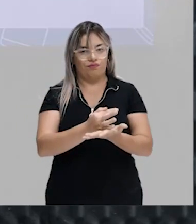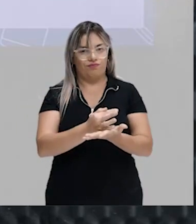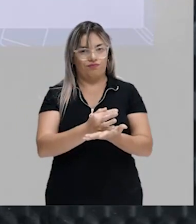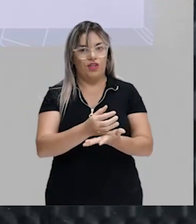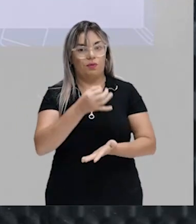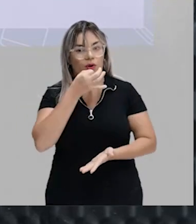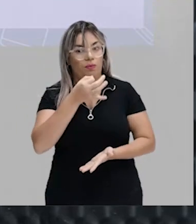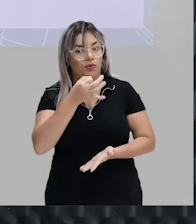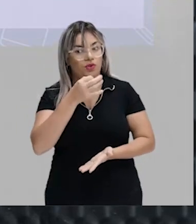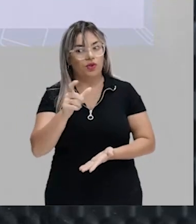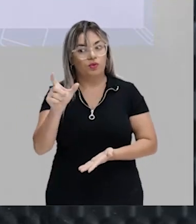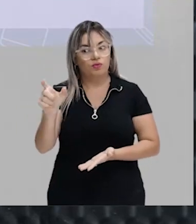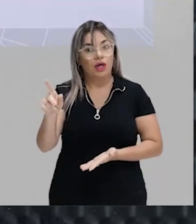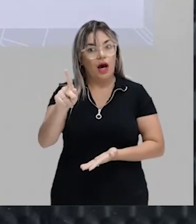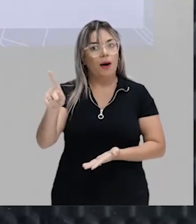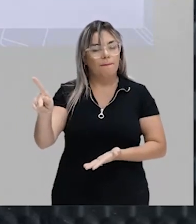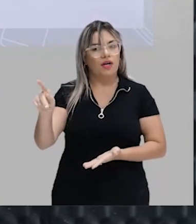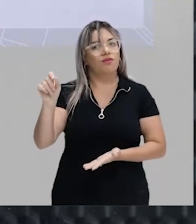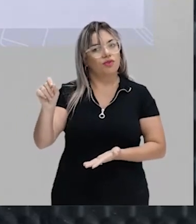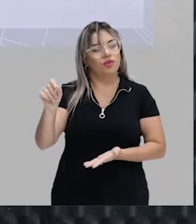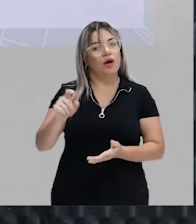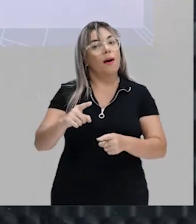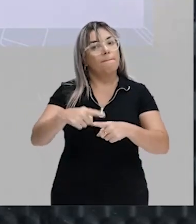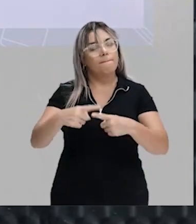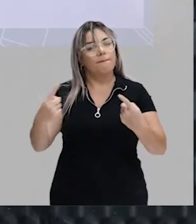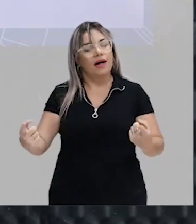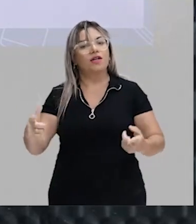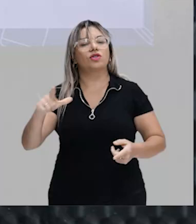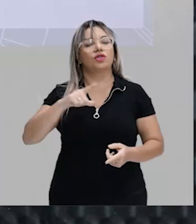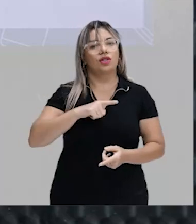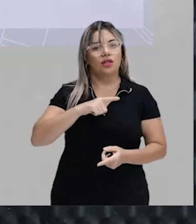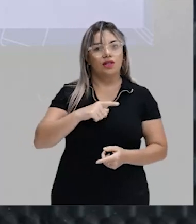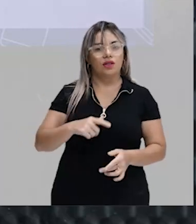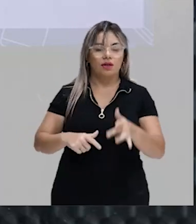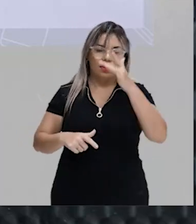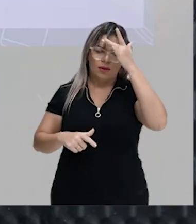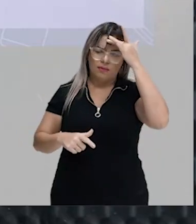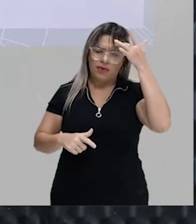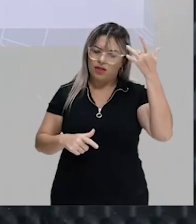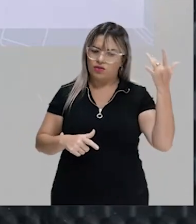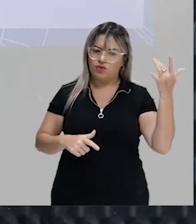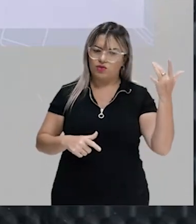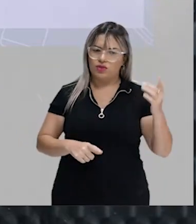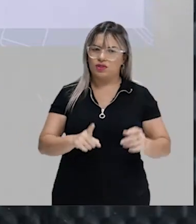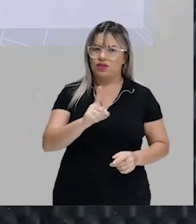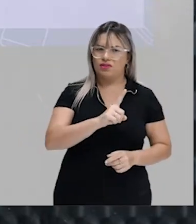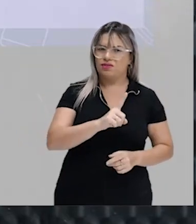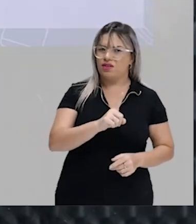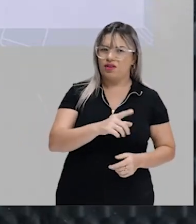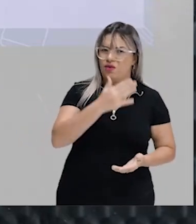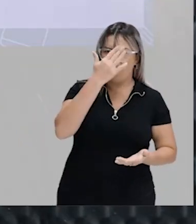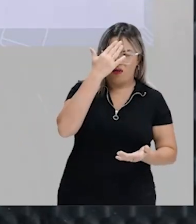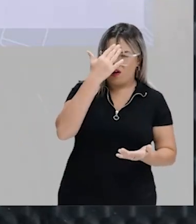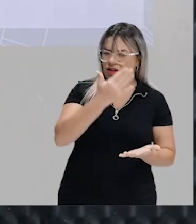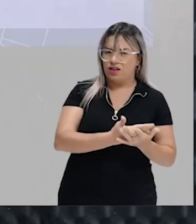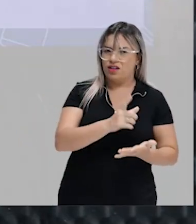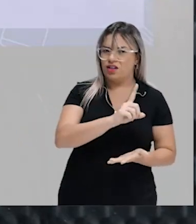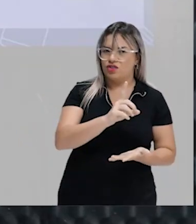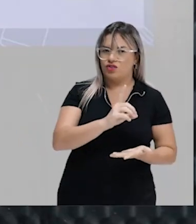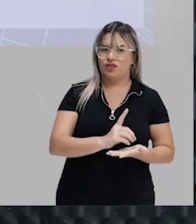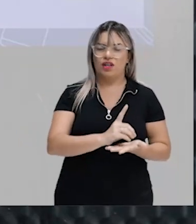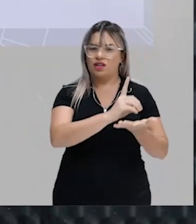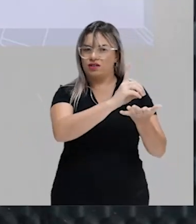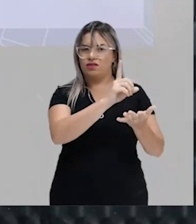pessoal, tá bom? Há pessoas que discordam desse fundamento. Pessoas que não creem em Deus, por exemplo, vão